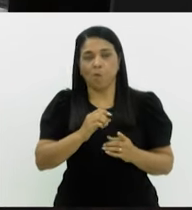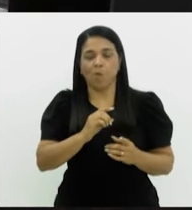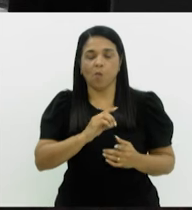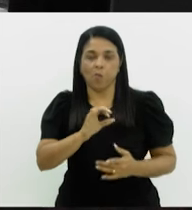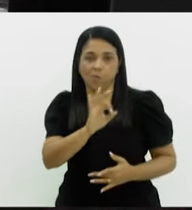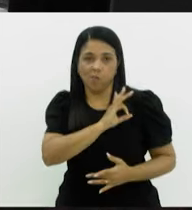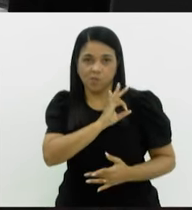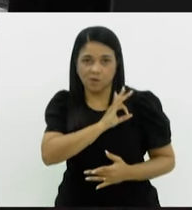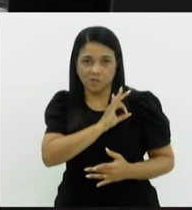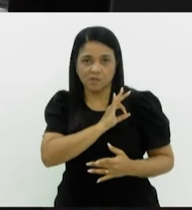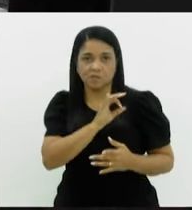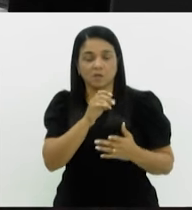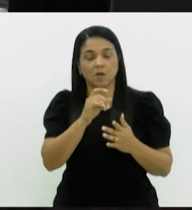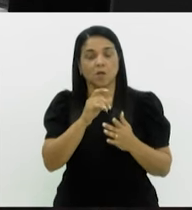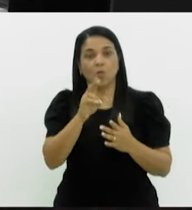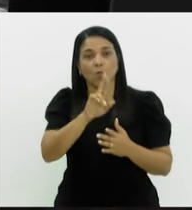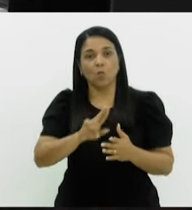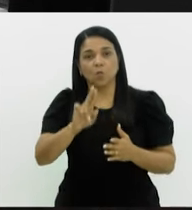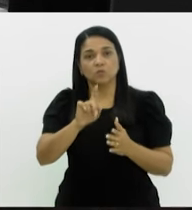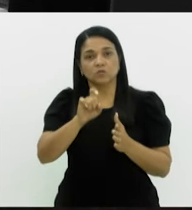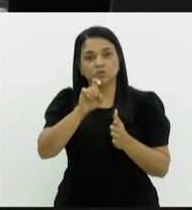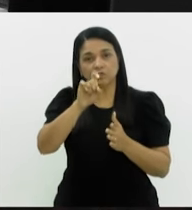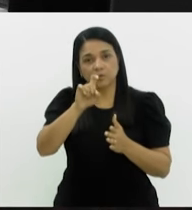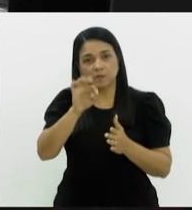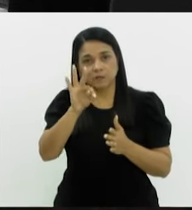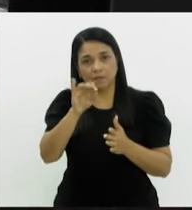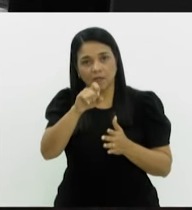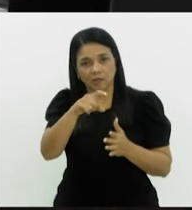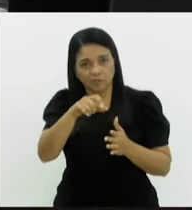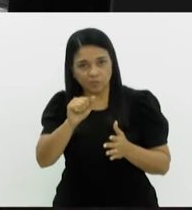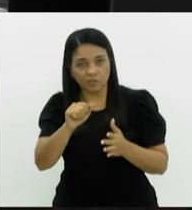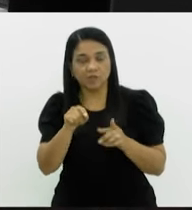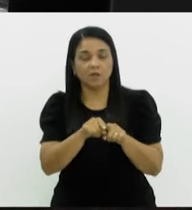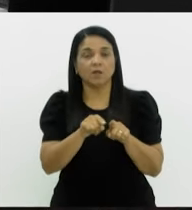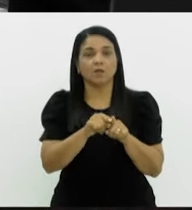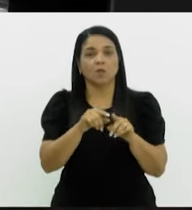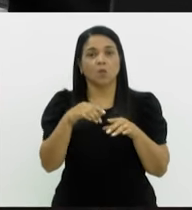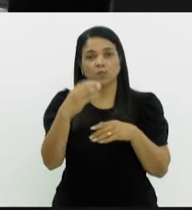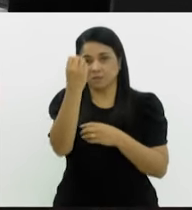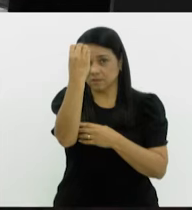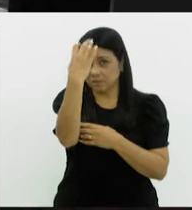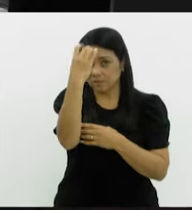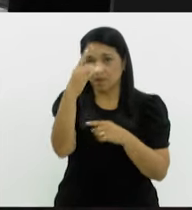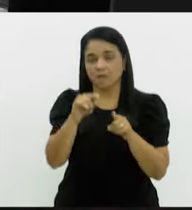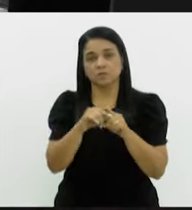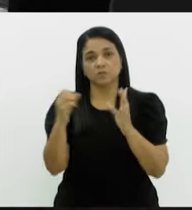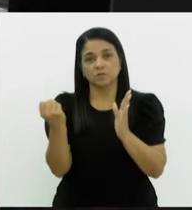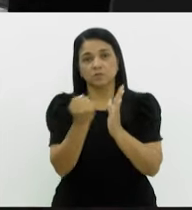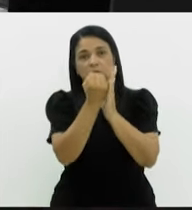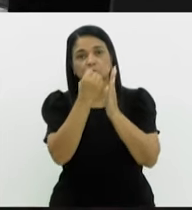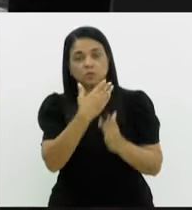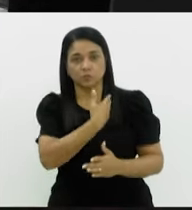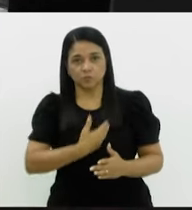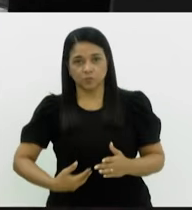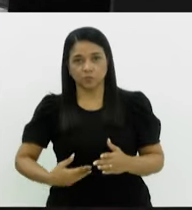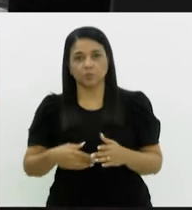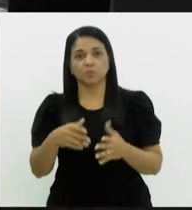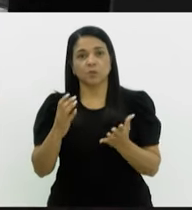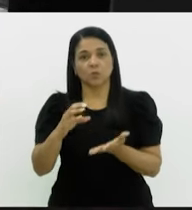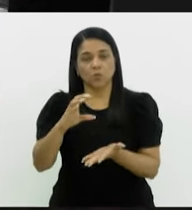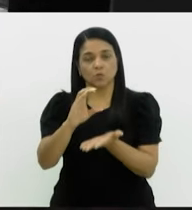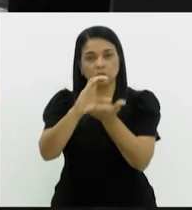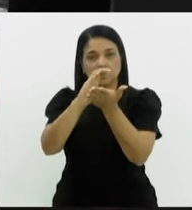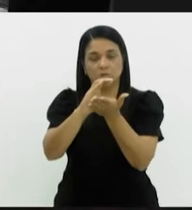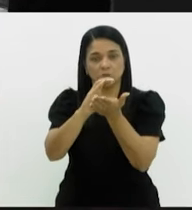de taxas de utilização de quiosques, sinais ou símbolos públicos pelo Conselho Regional de